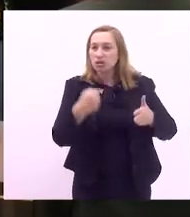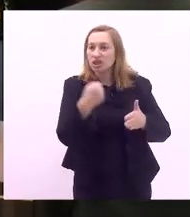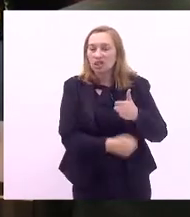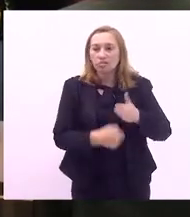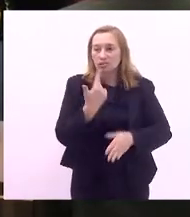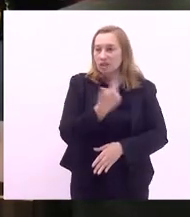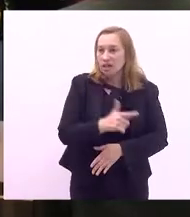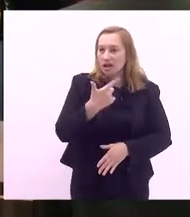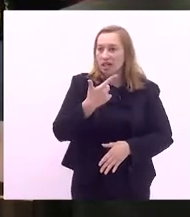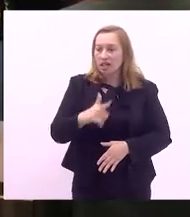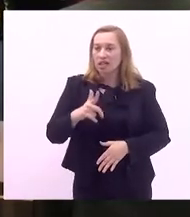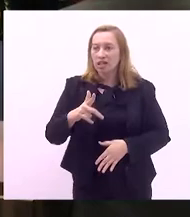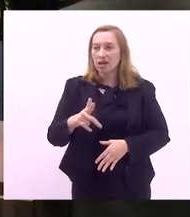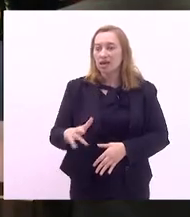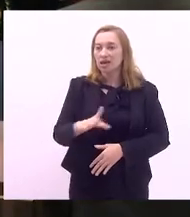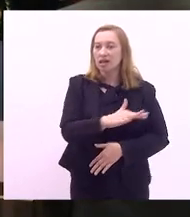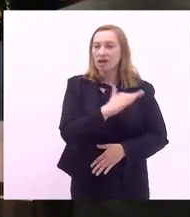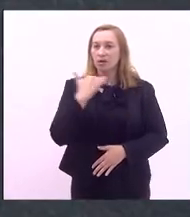secador